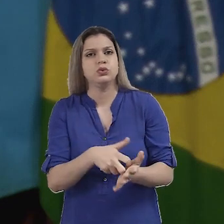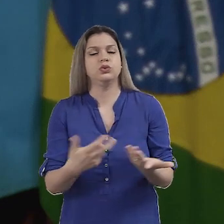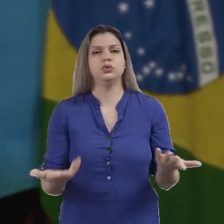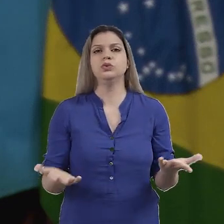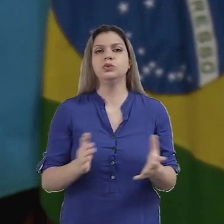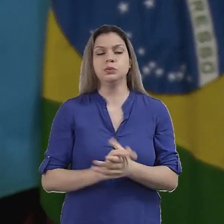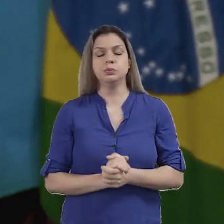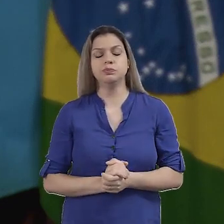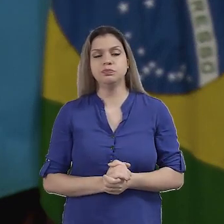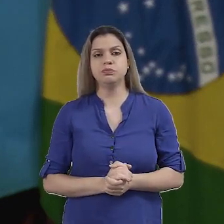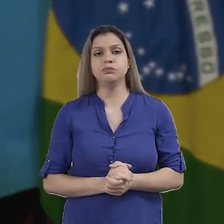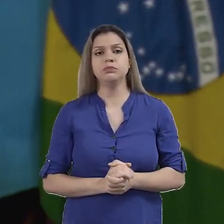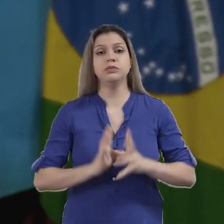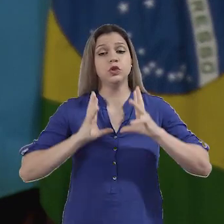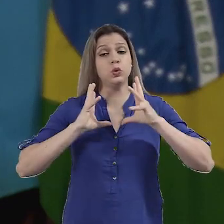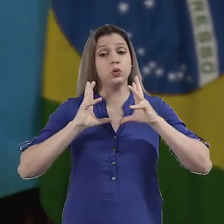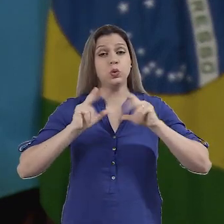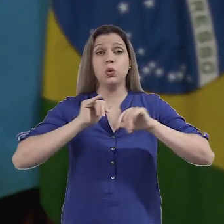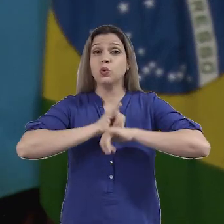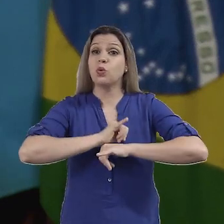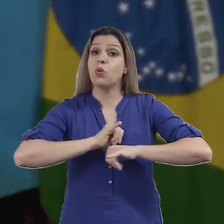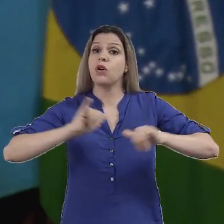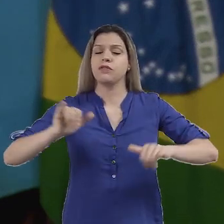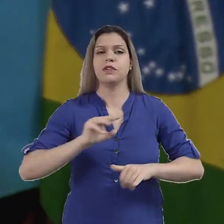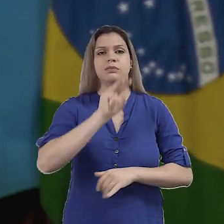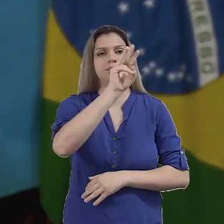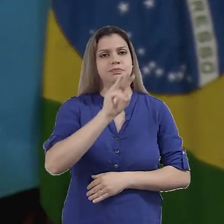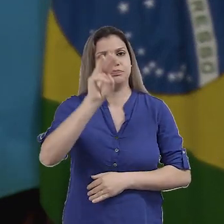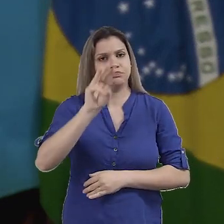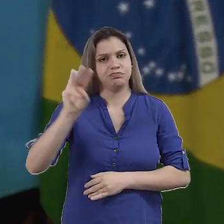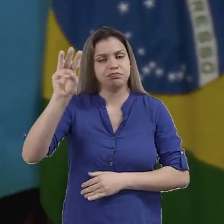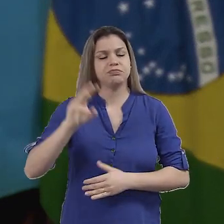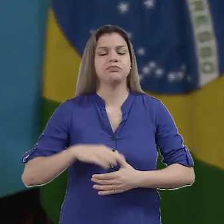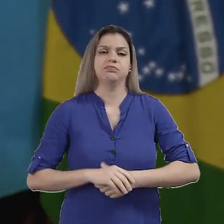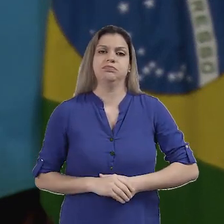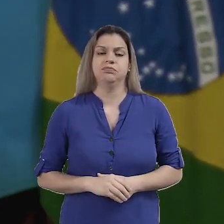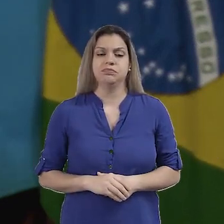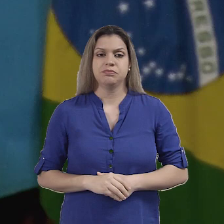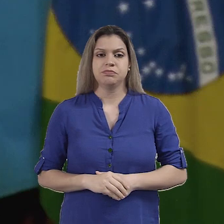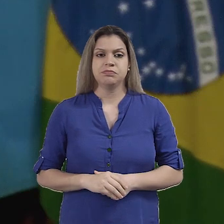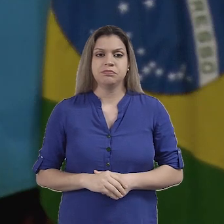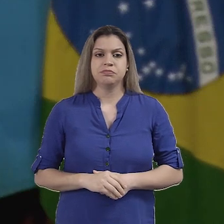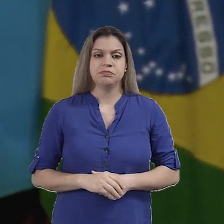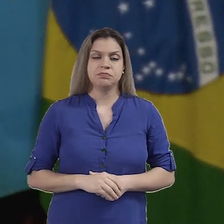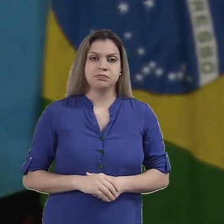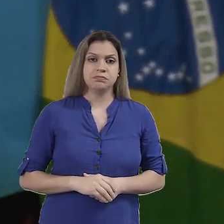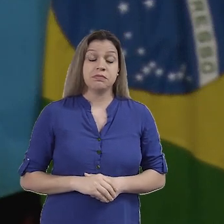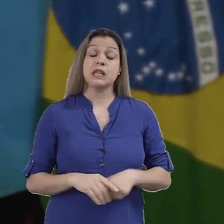também afirmei agora há pouco, são publicadas e divulgadas no nosso site.